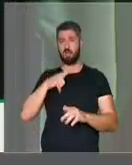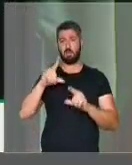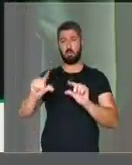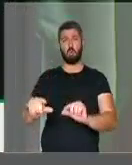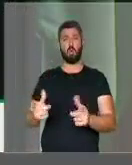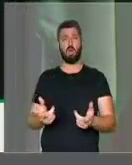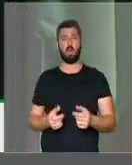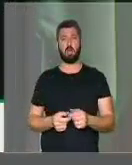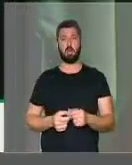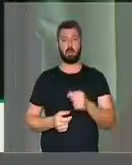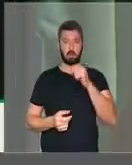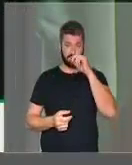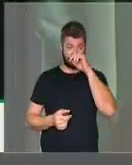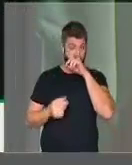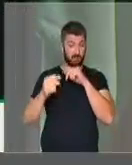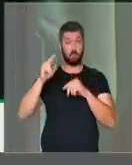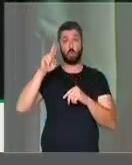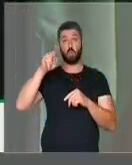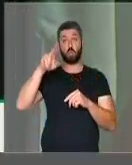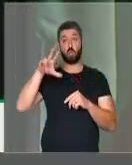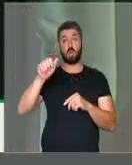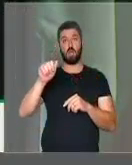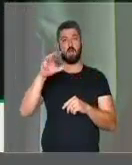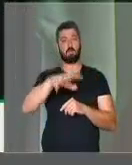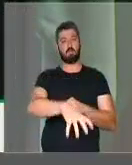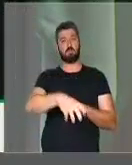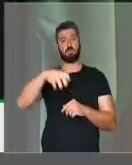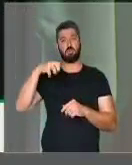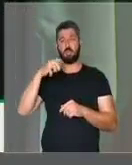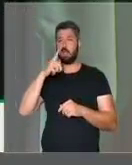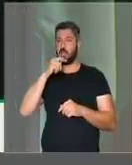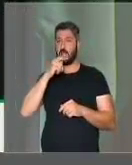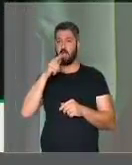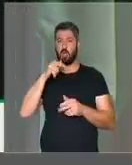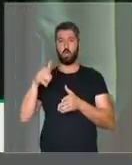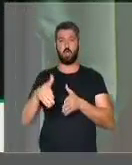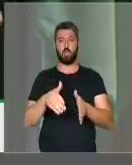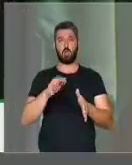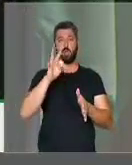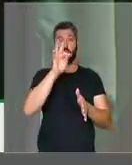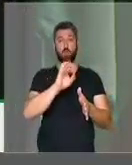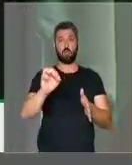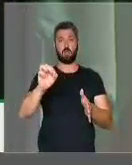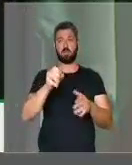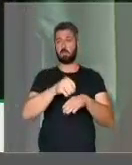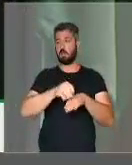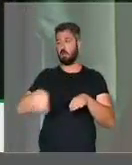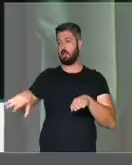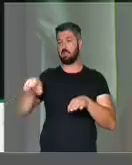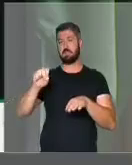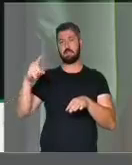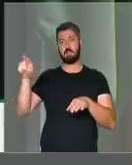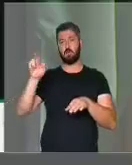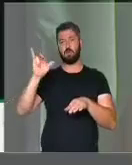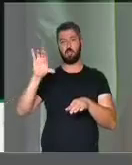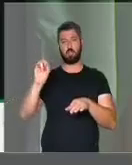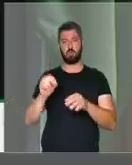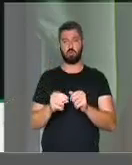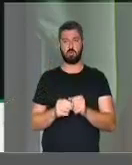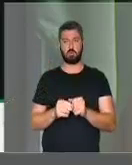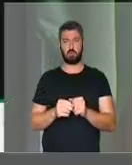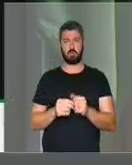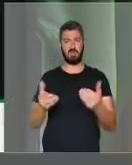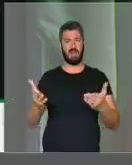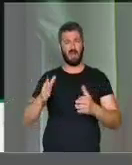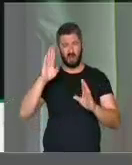pouca água. Jamais a gente vai utilizar o rio Tocantins para abastecer o rio São Francisco,